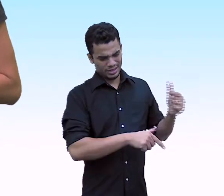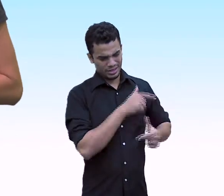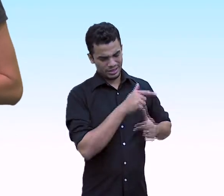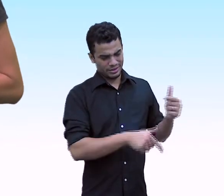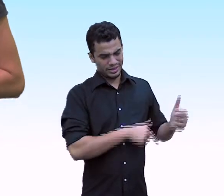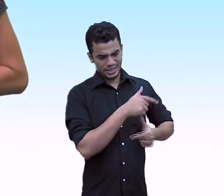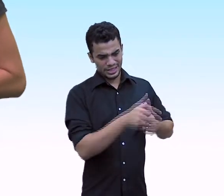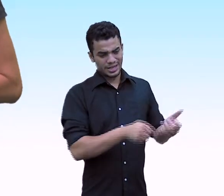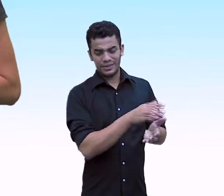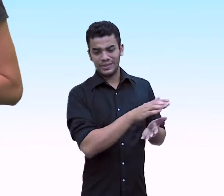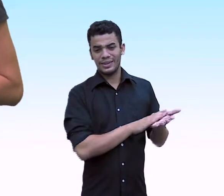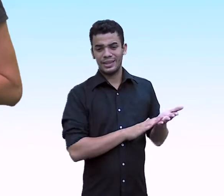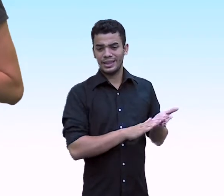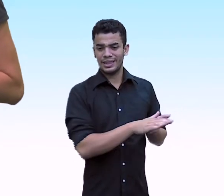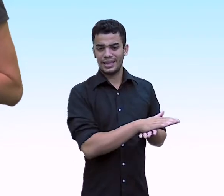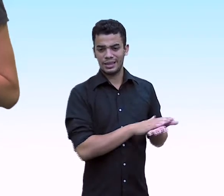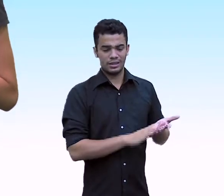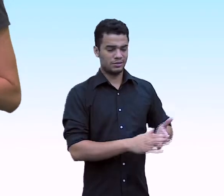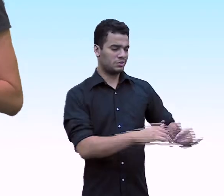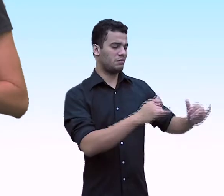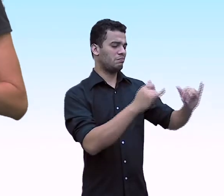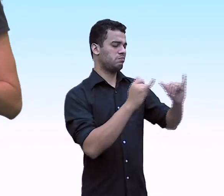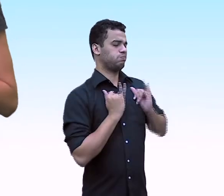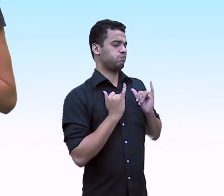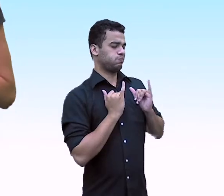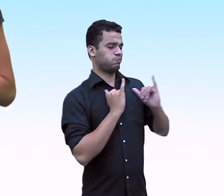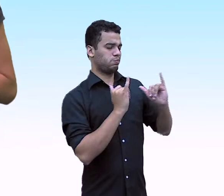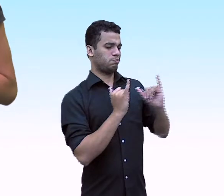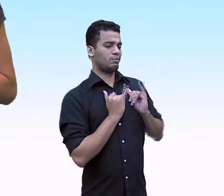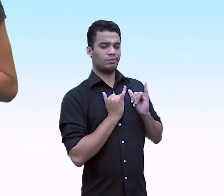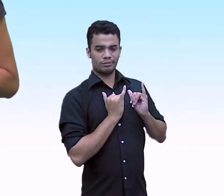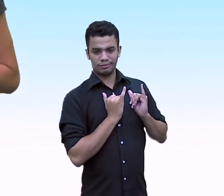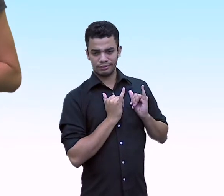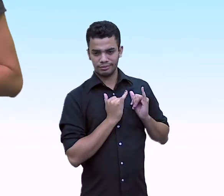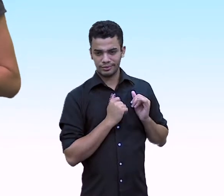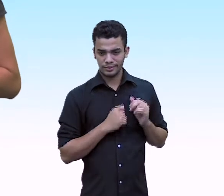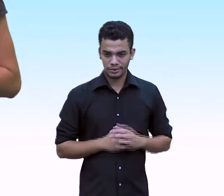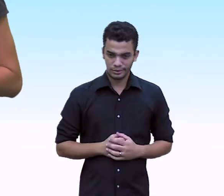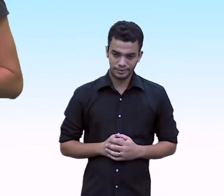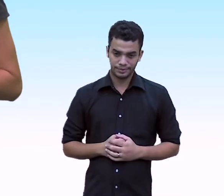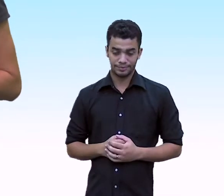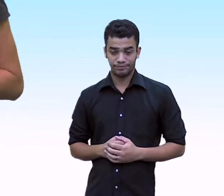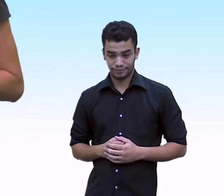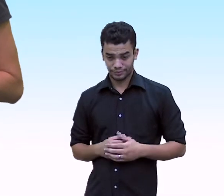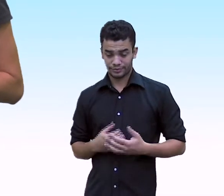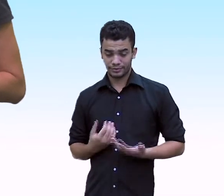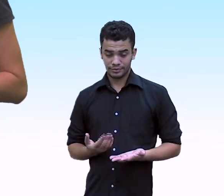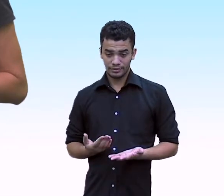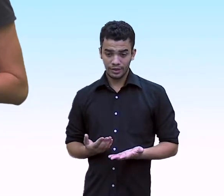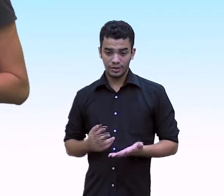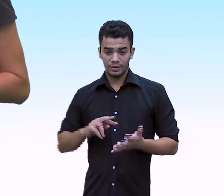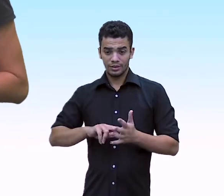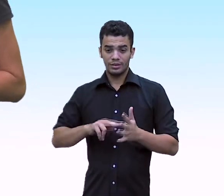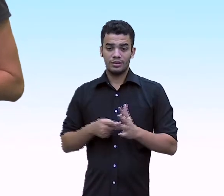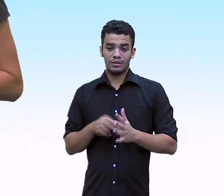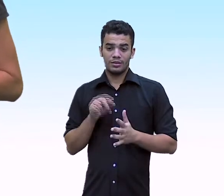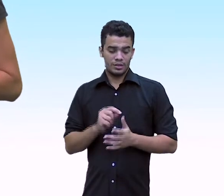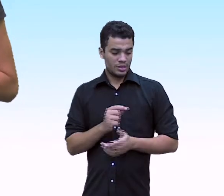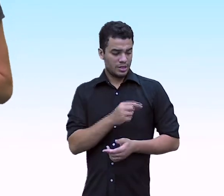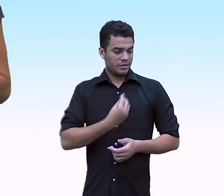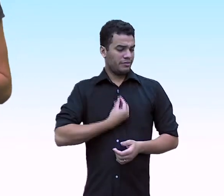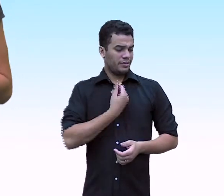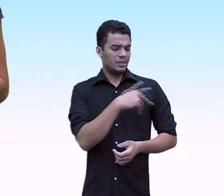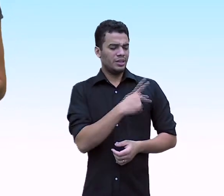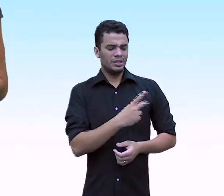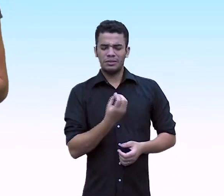sempre muito cômoda, muito tranquila, uma vida muito prazerosa,